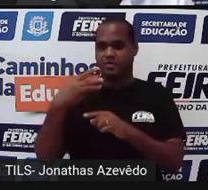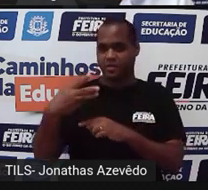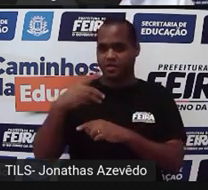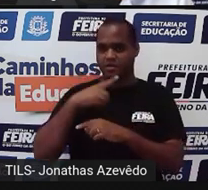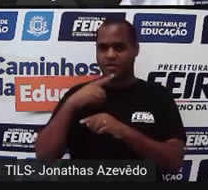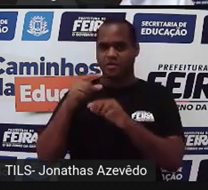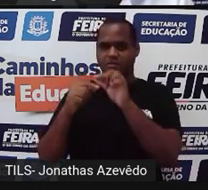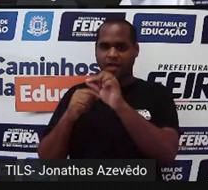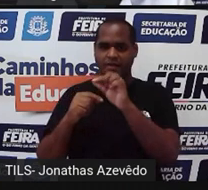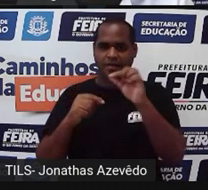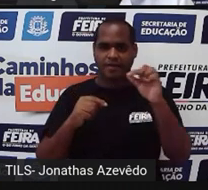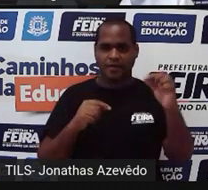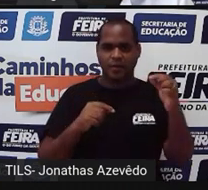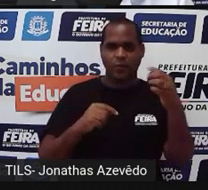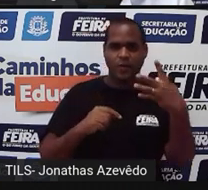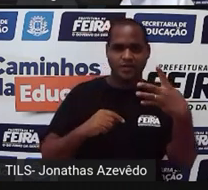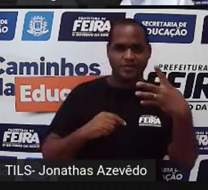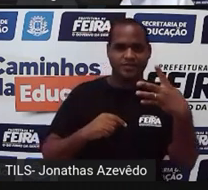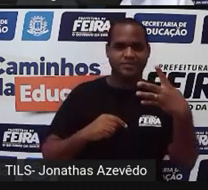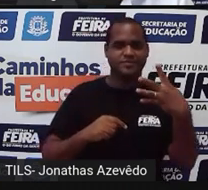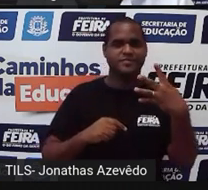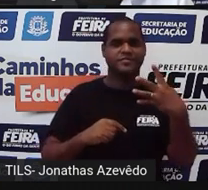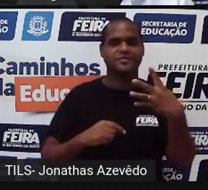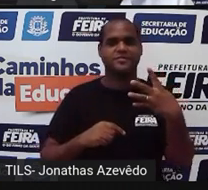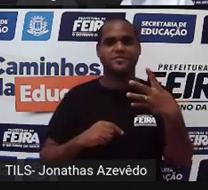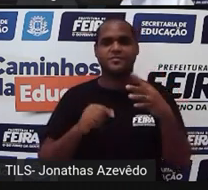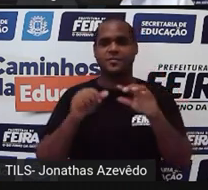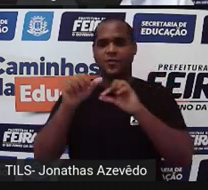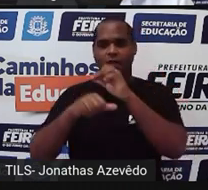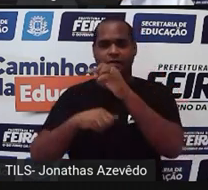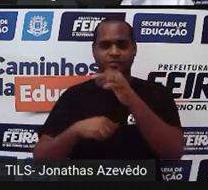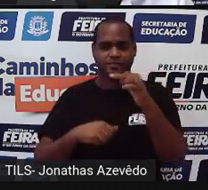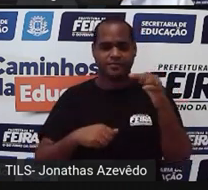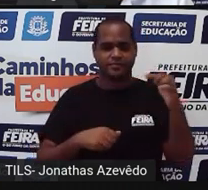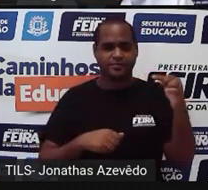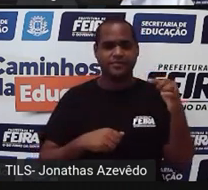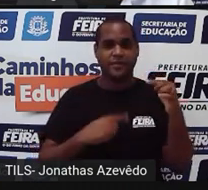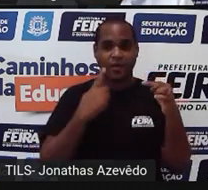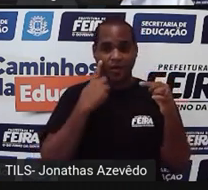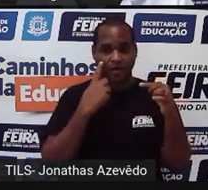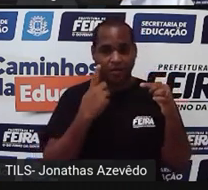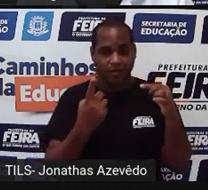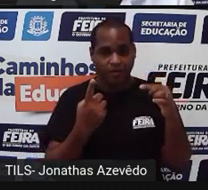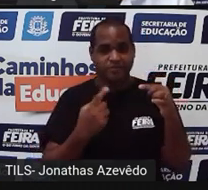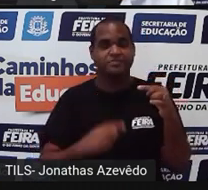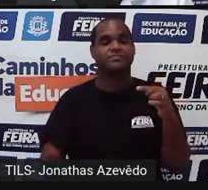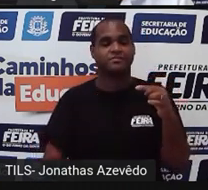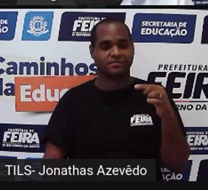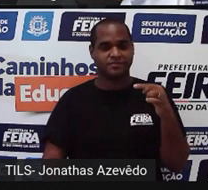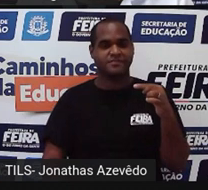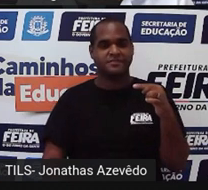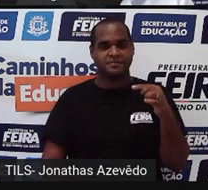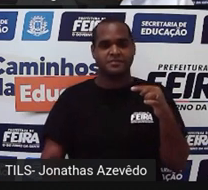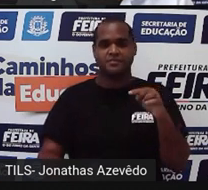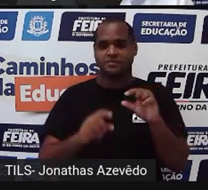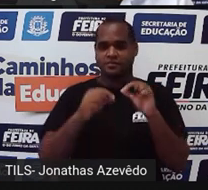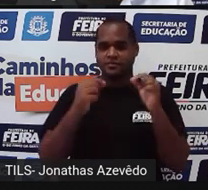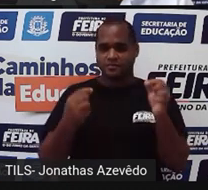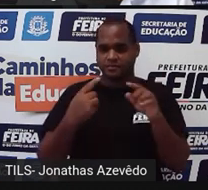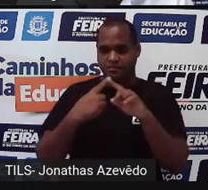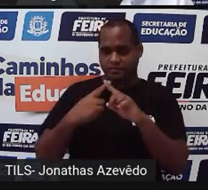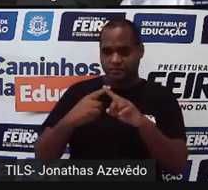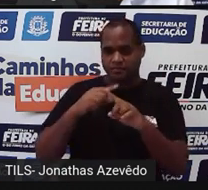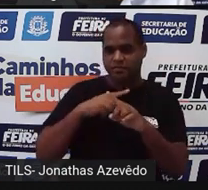eu jogo esse ponto A aqui, ó, no eixo que tem os valores de y, ó, vai bater no 4. Então, x